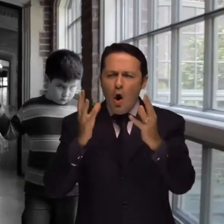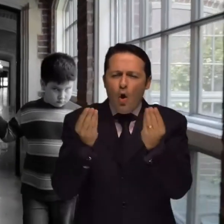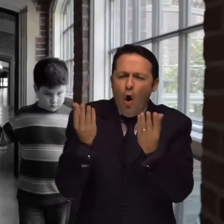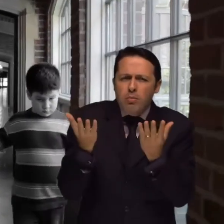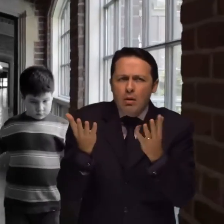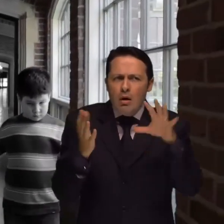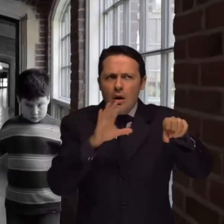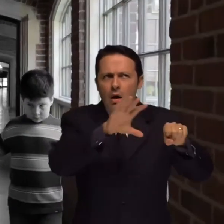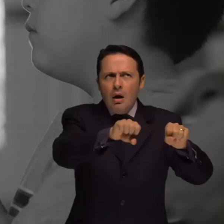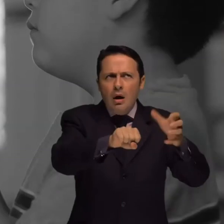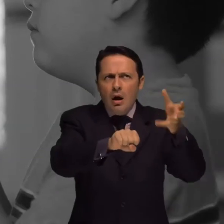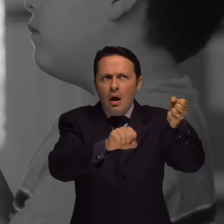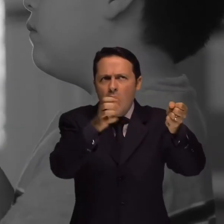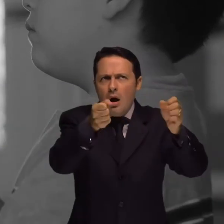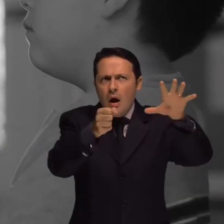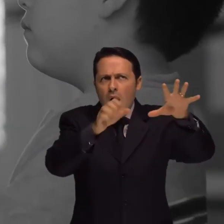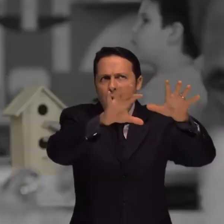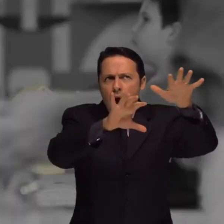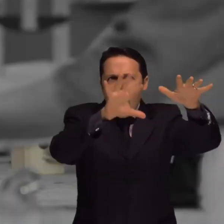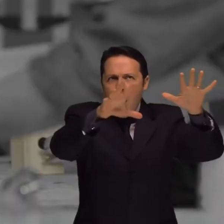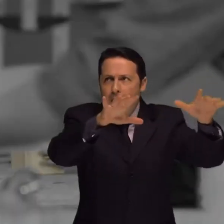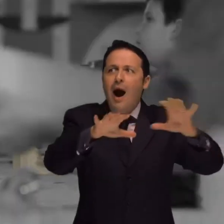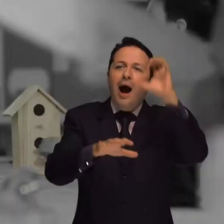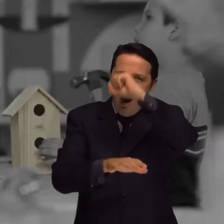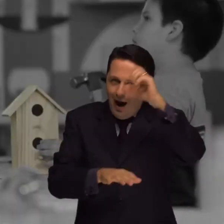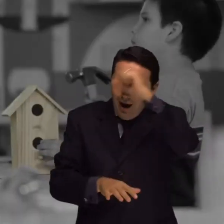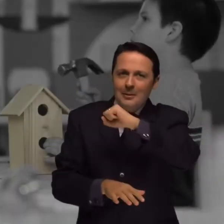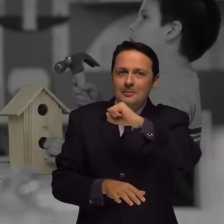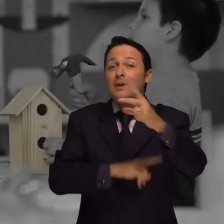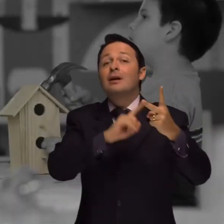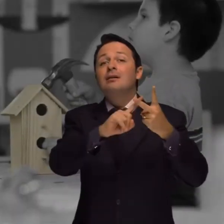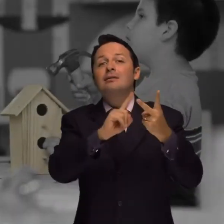Lá eu aprendi a usar as mãos para conseguir viver sem a minha visão.